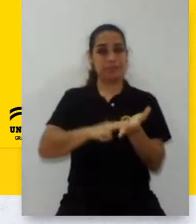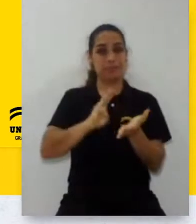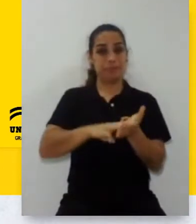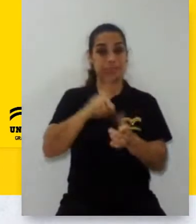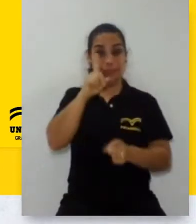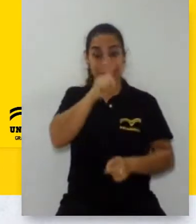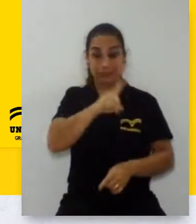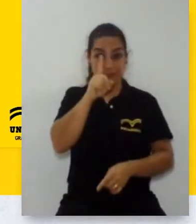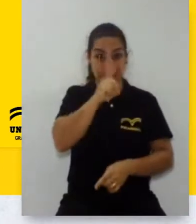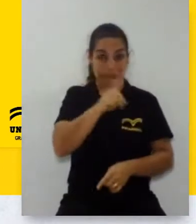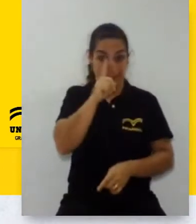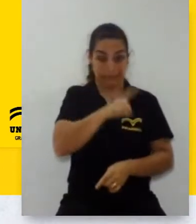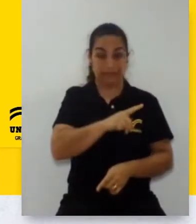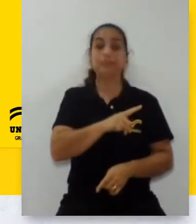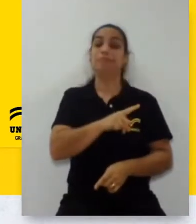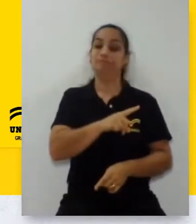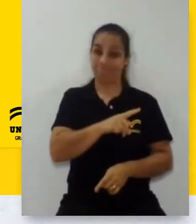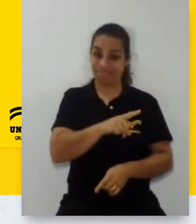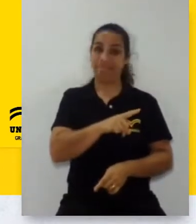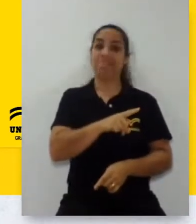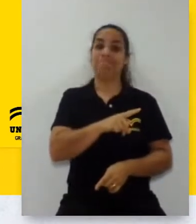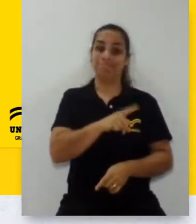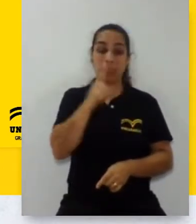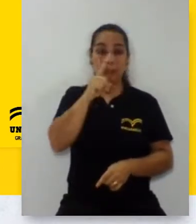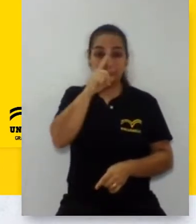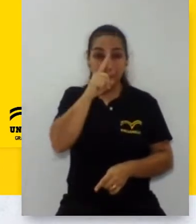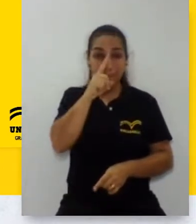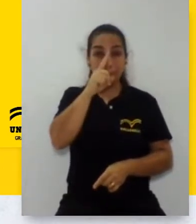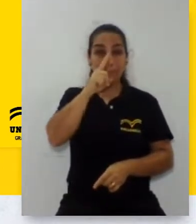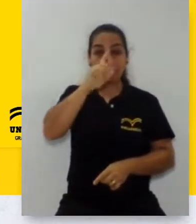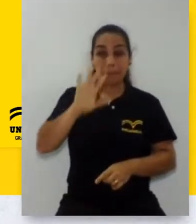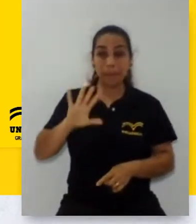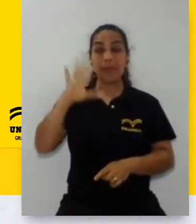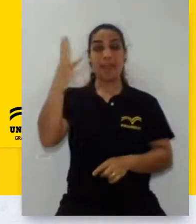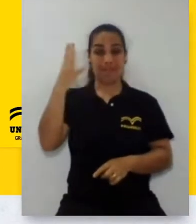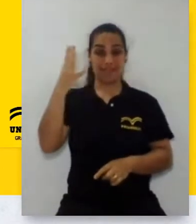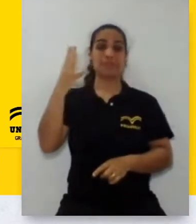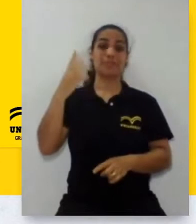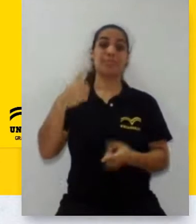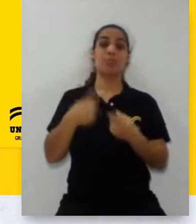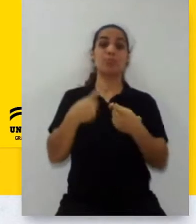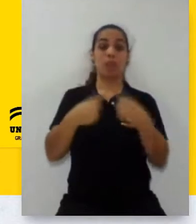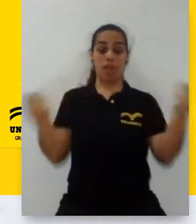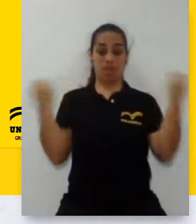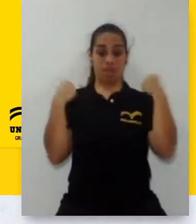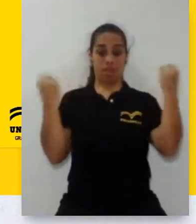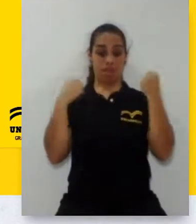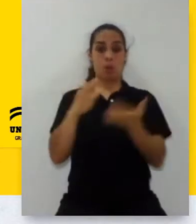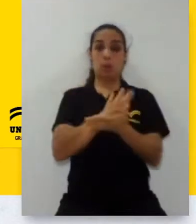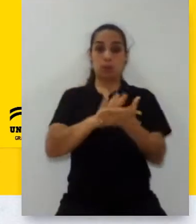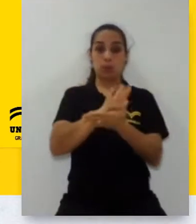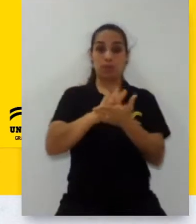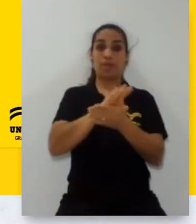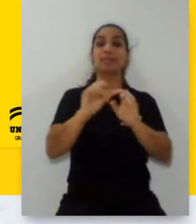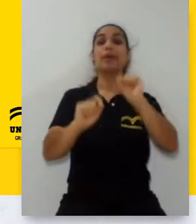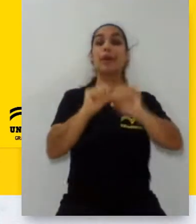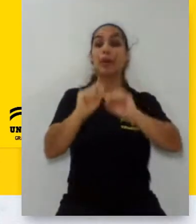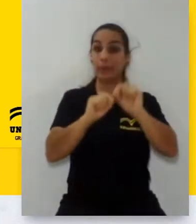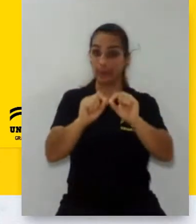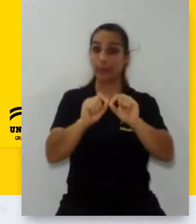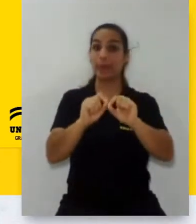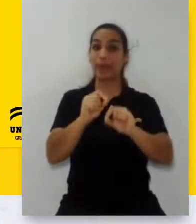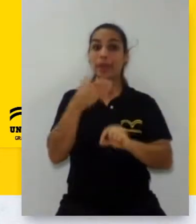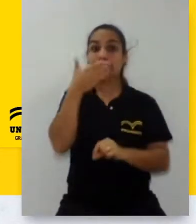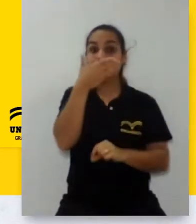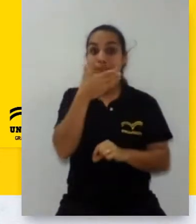fatores, como a inatividade física, leva ao diabetes, leva à hipertensão, leva a altos níveis de glicose no sangue, nós temos,